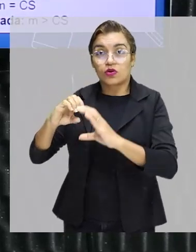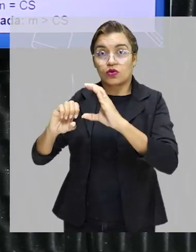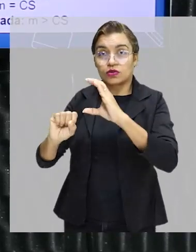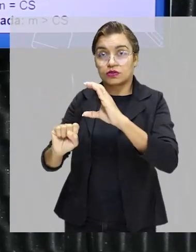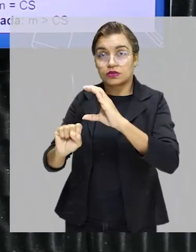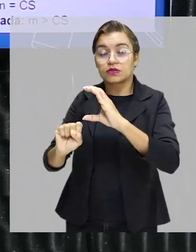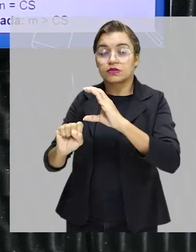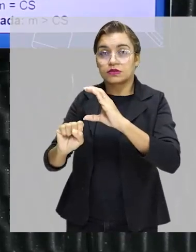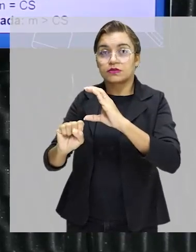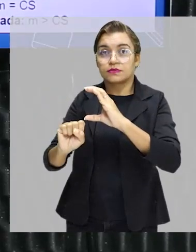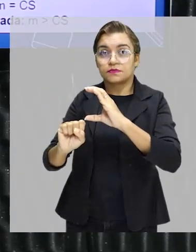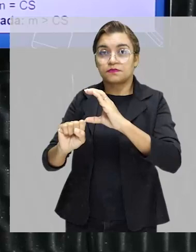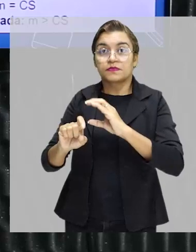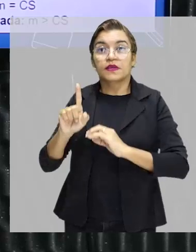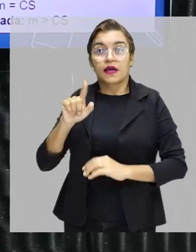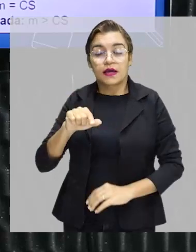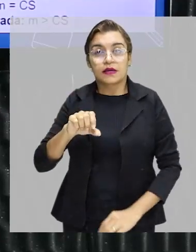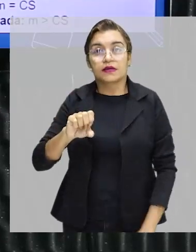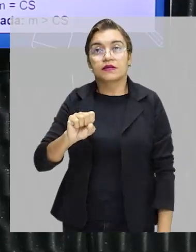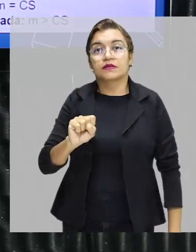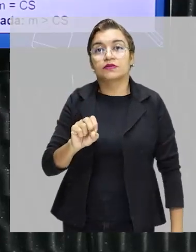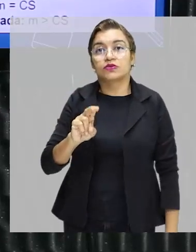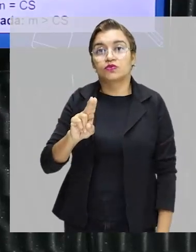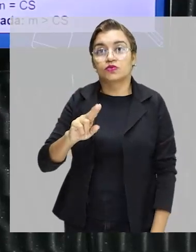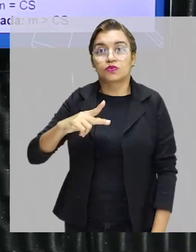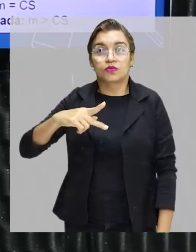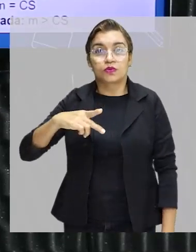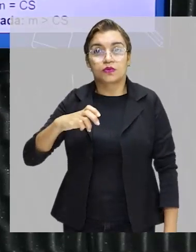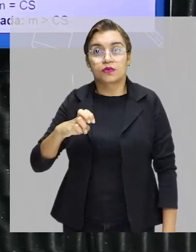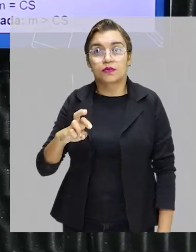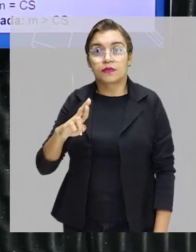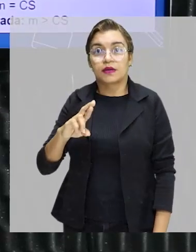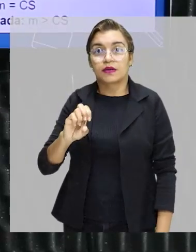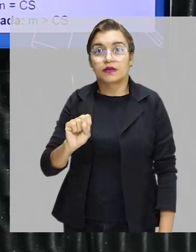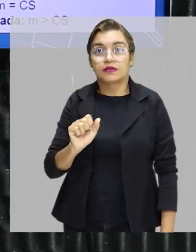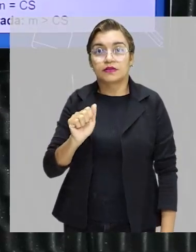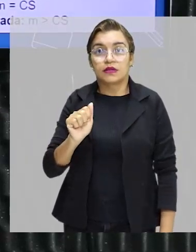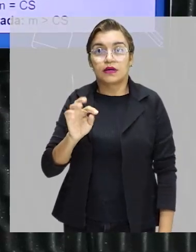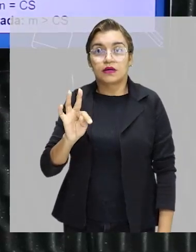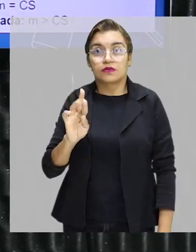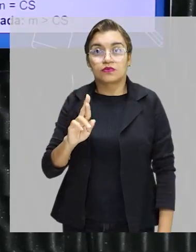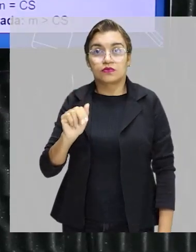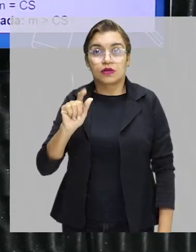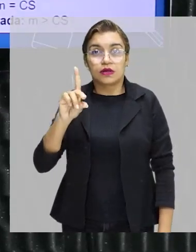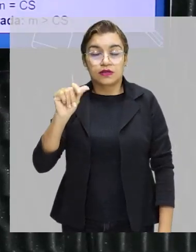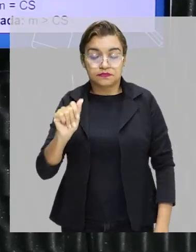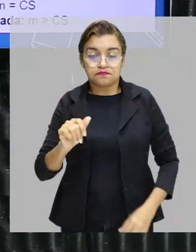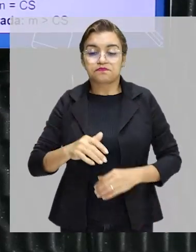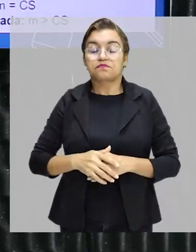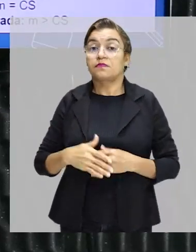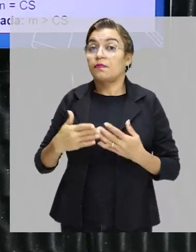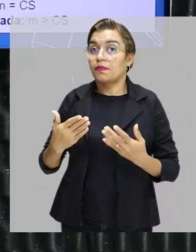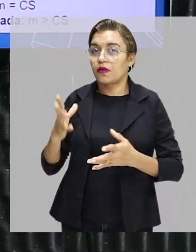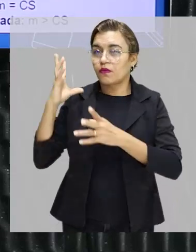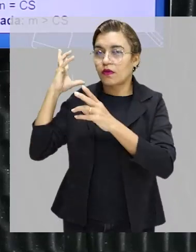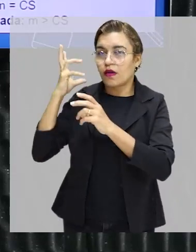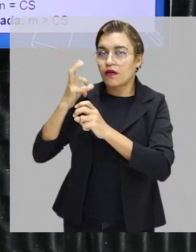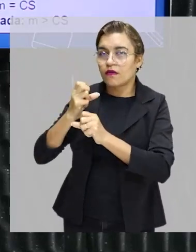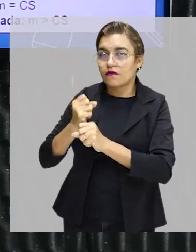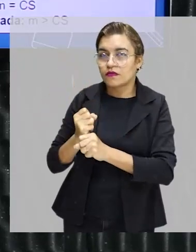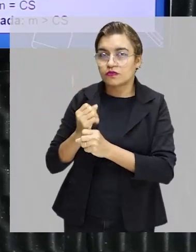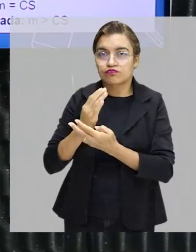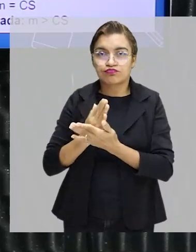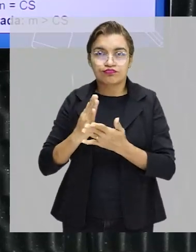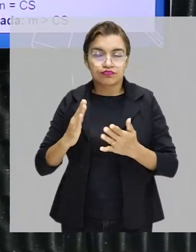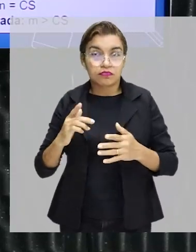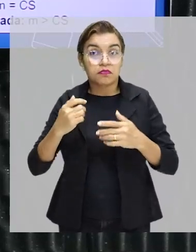solução supersaturada. Beleza? Turminha, para fechar essa revisão, existem